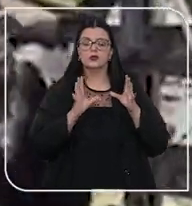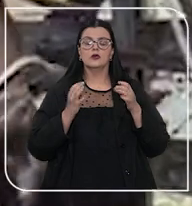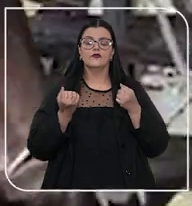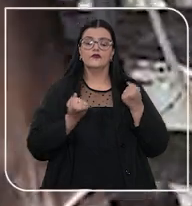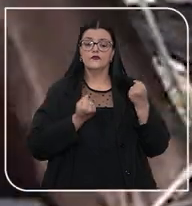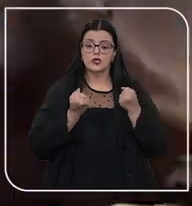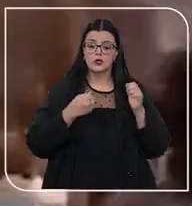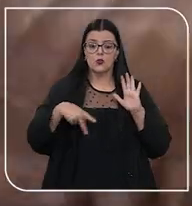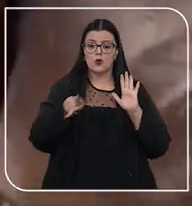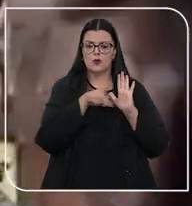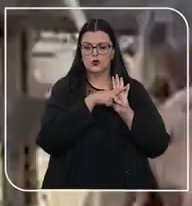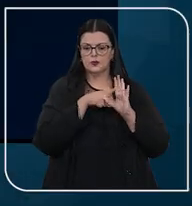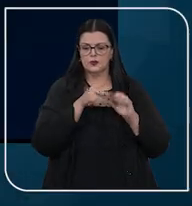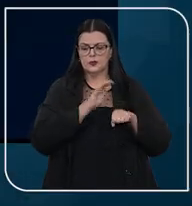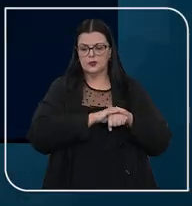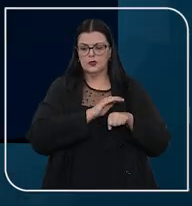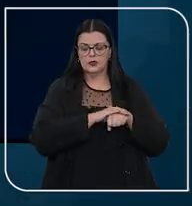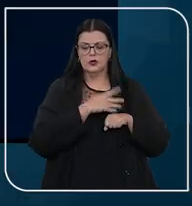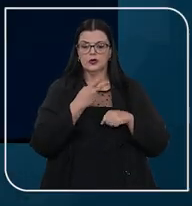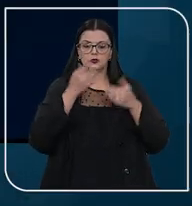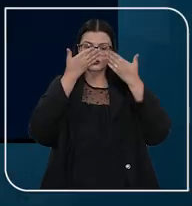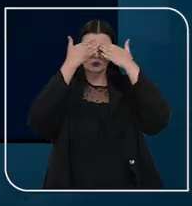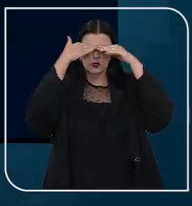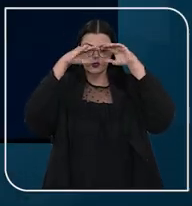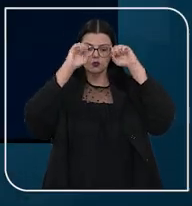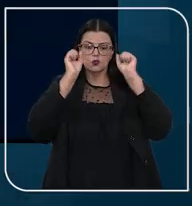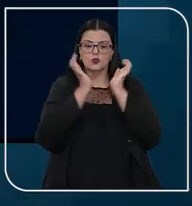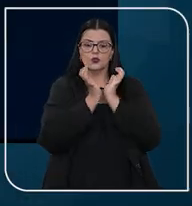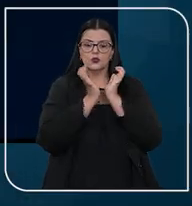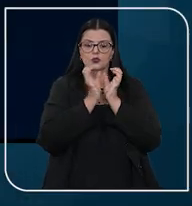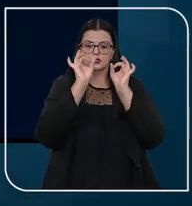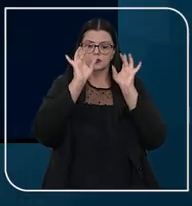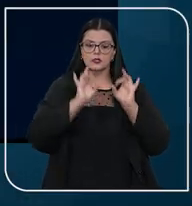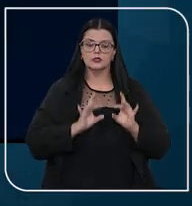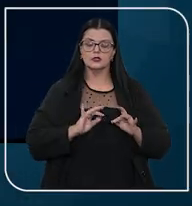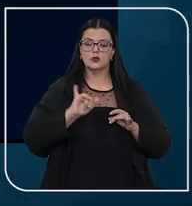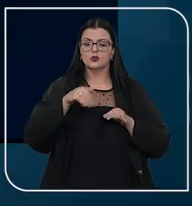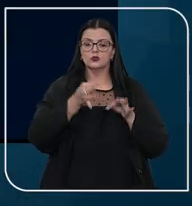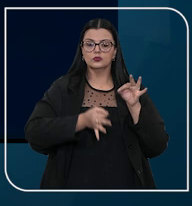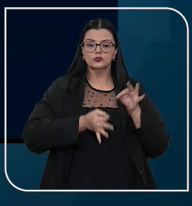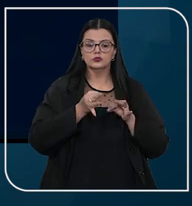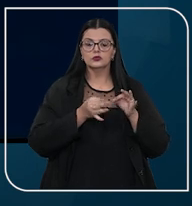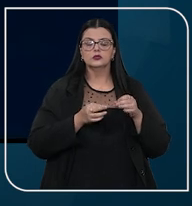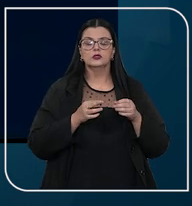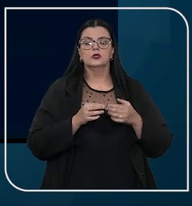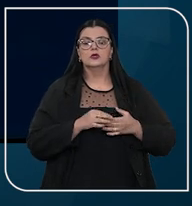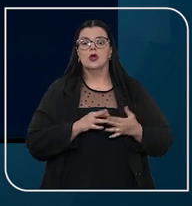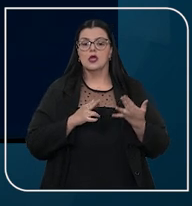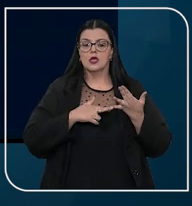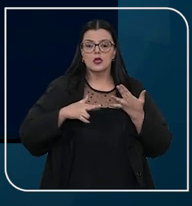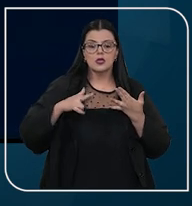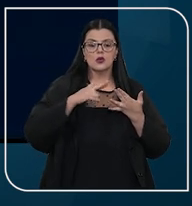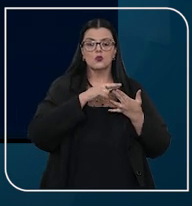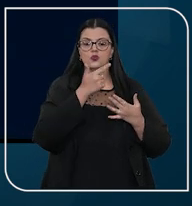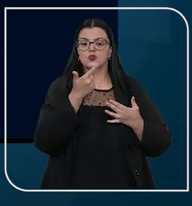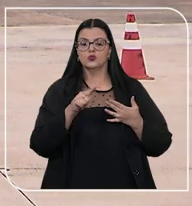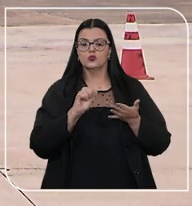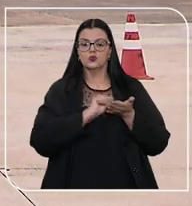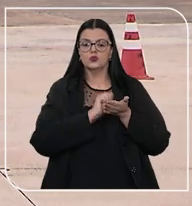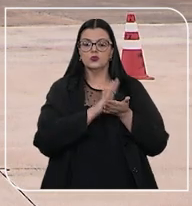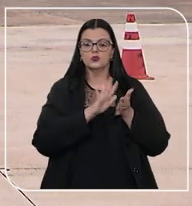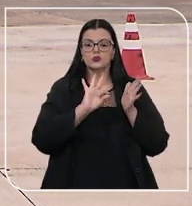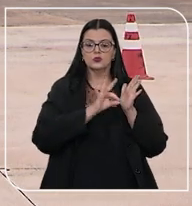veículos apropriados. A decisão foi tomada na Corte Especial em julgamento realizado sob o rito dos recursos